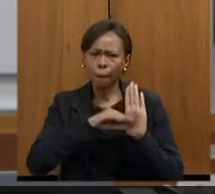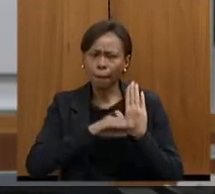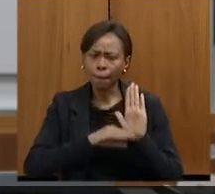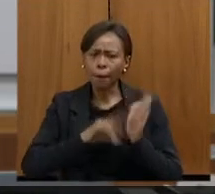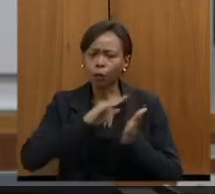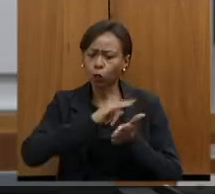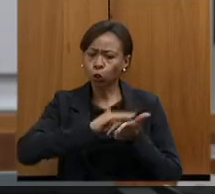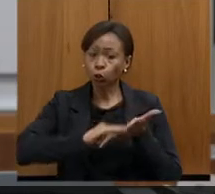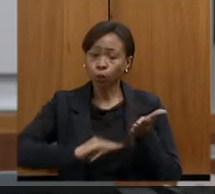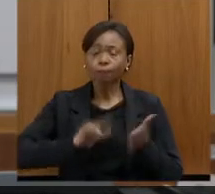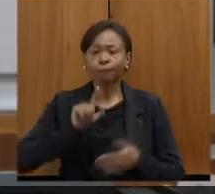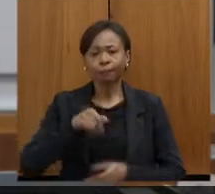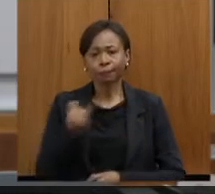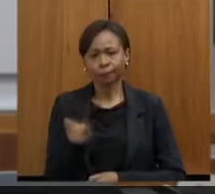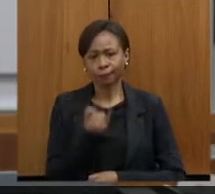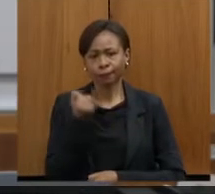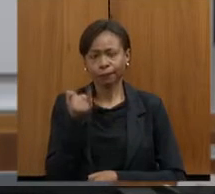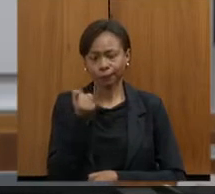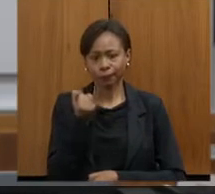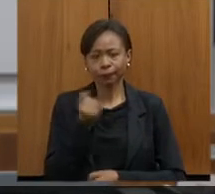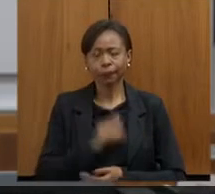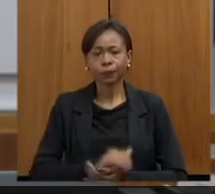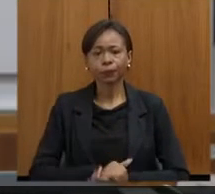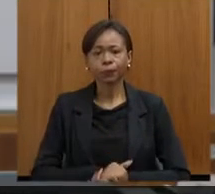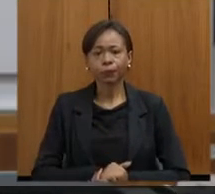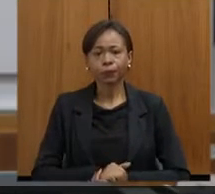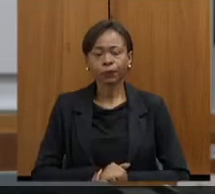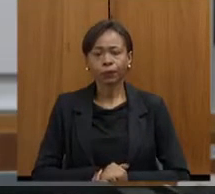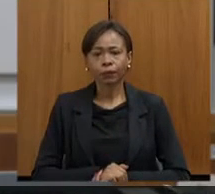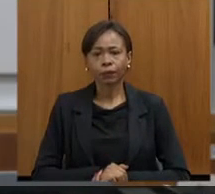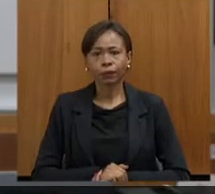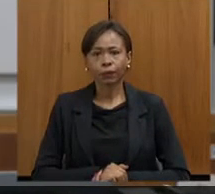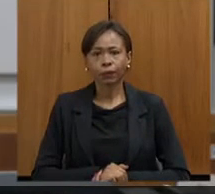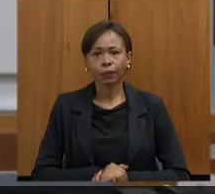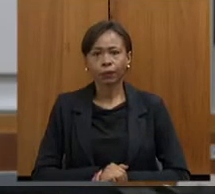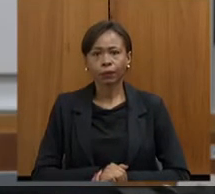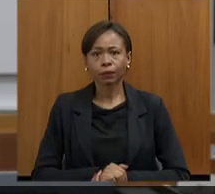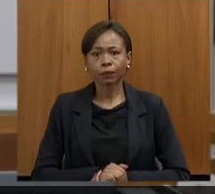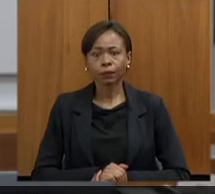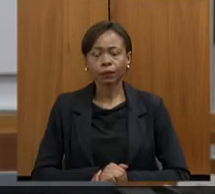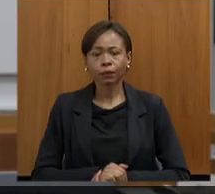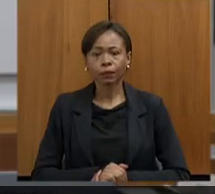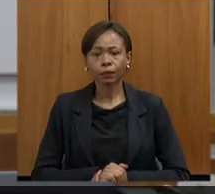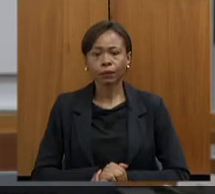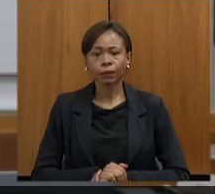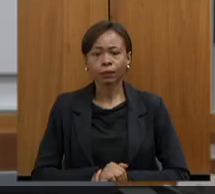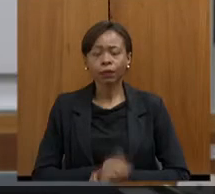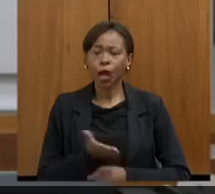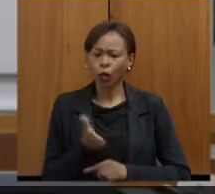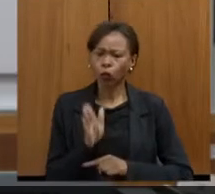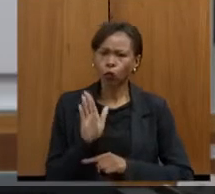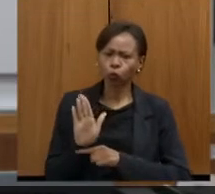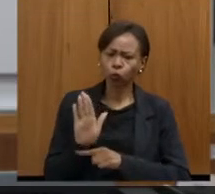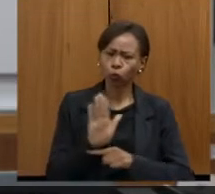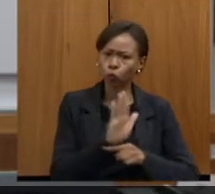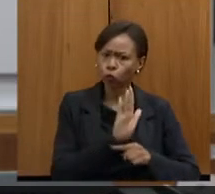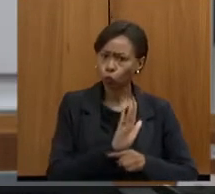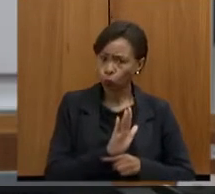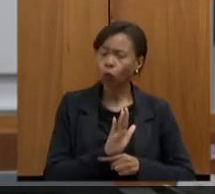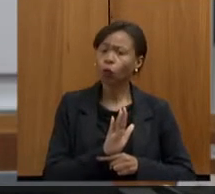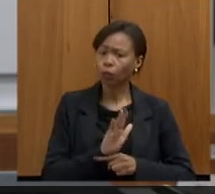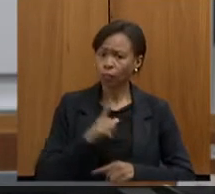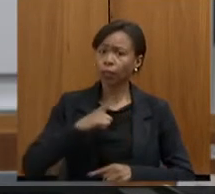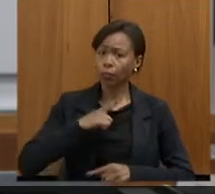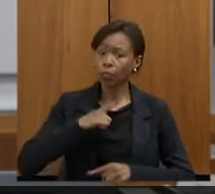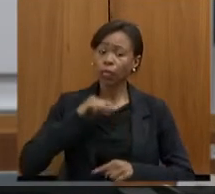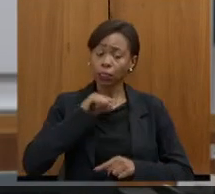como o colega já falou, todos os benefícios que a regularização traz, a